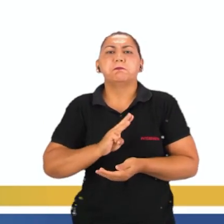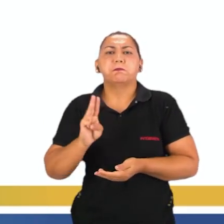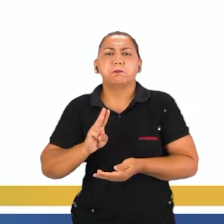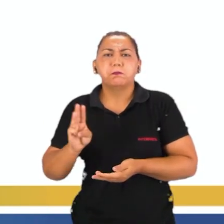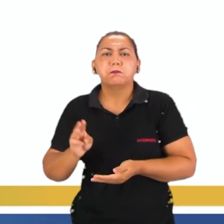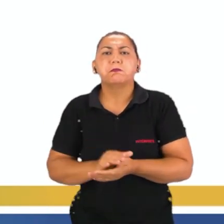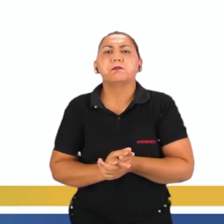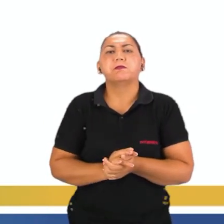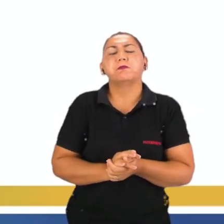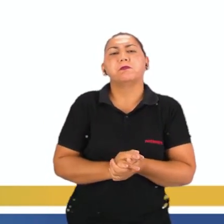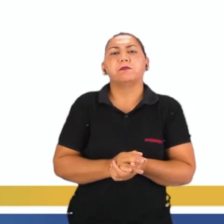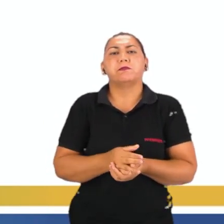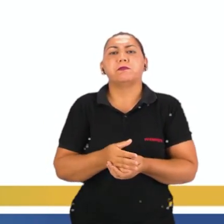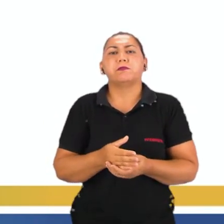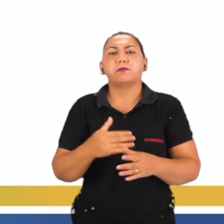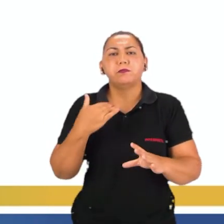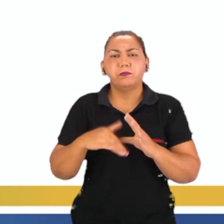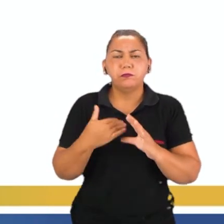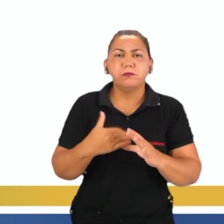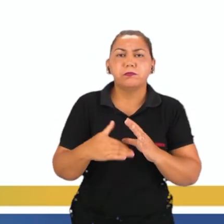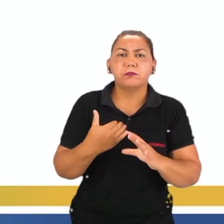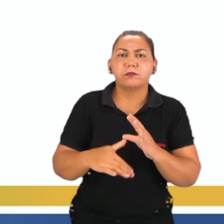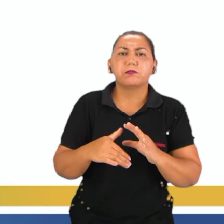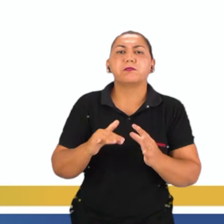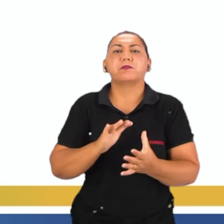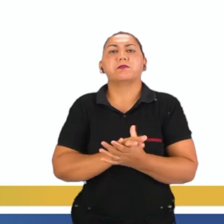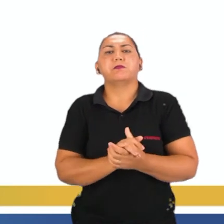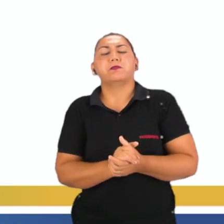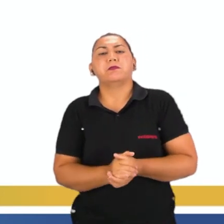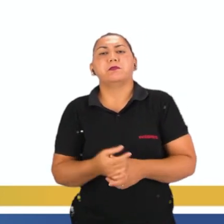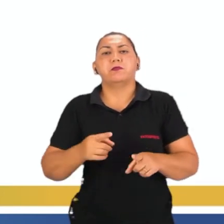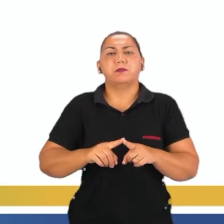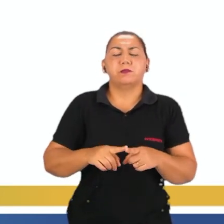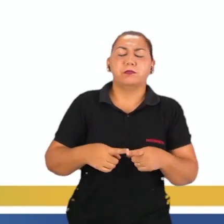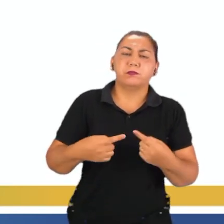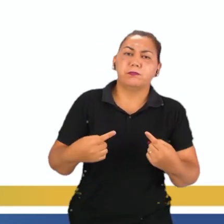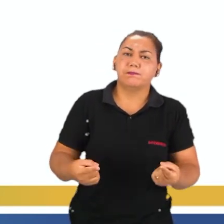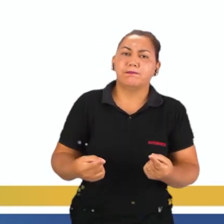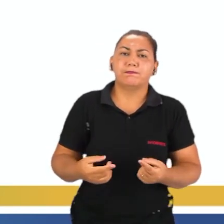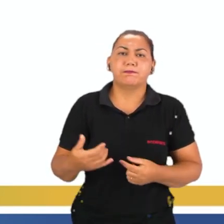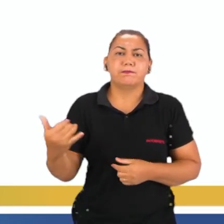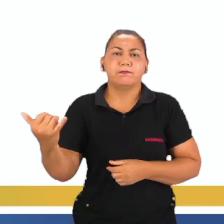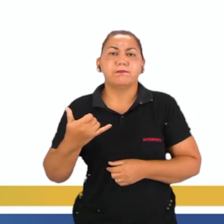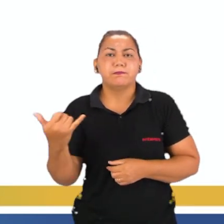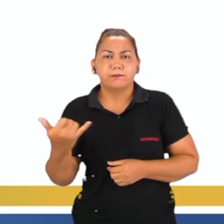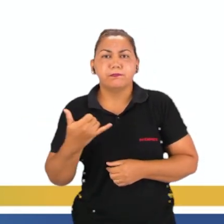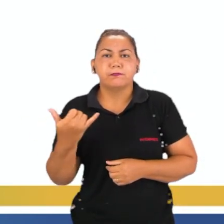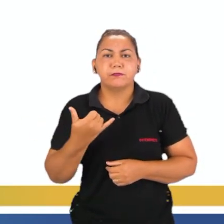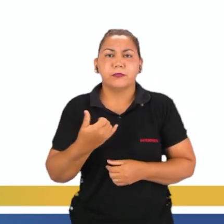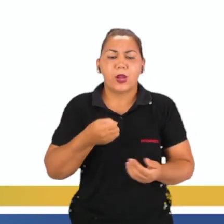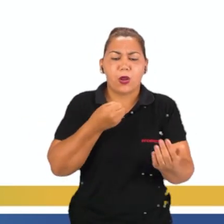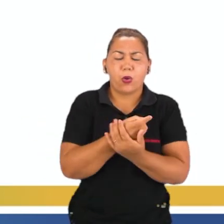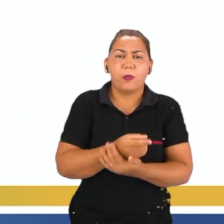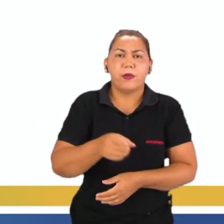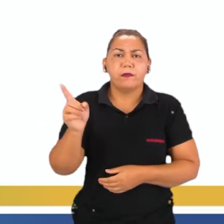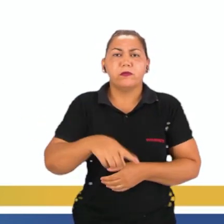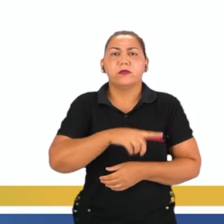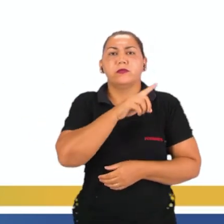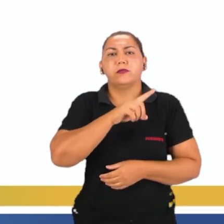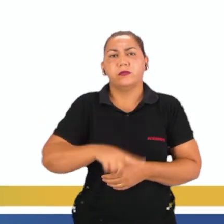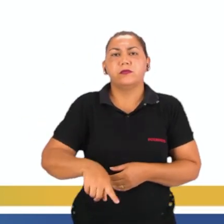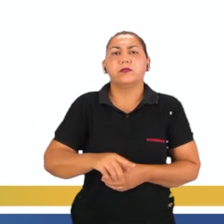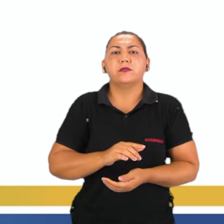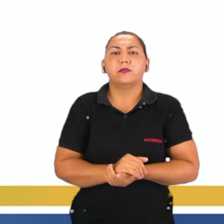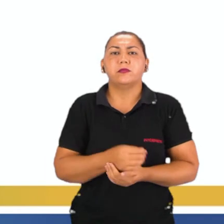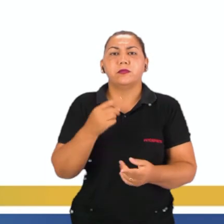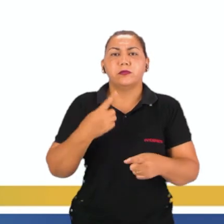entrei em contato com o serviço de atendimento ao consumidor da empresa e lá me informaram que a compra foi cancelada porque meu cartão